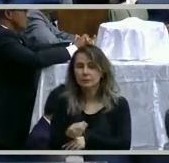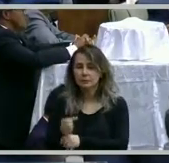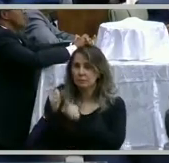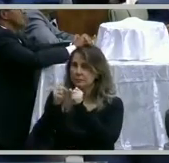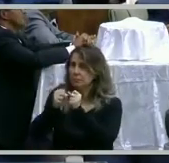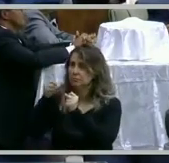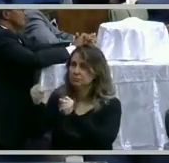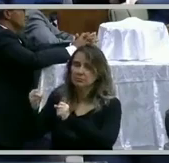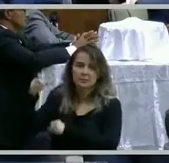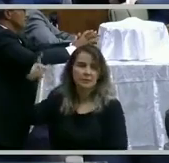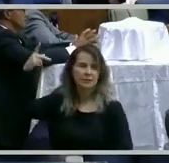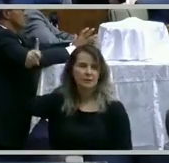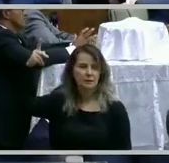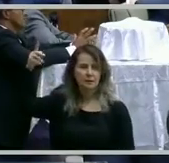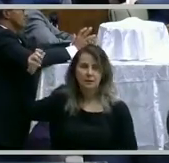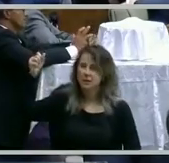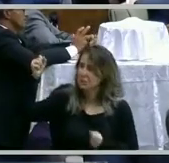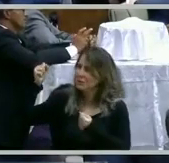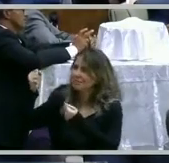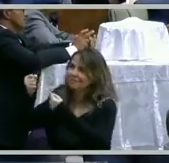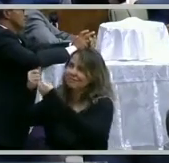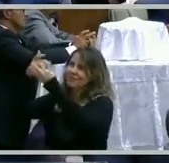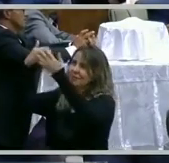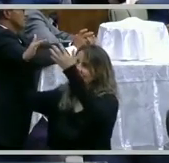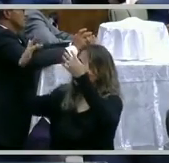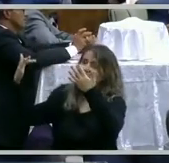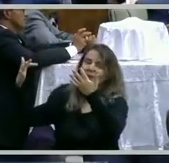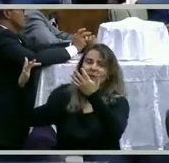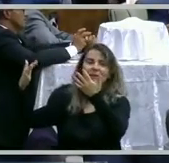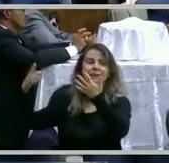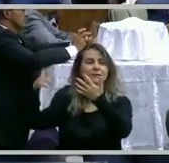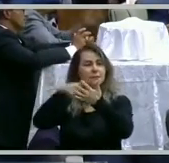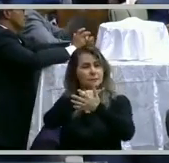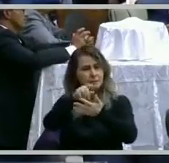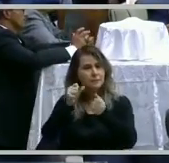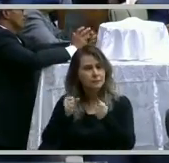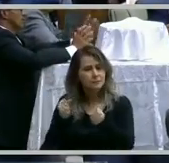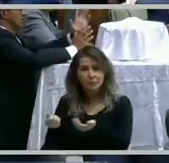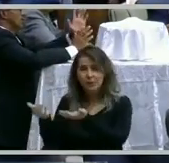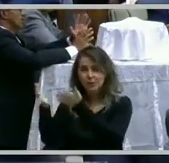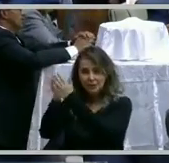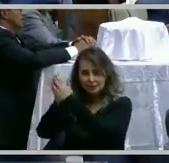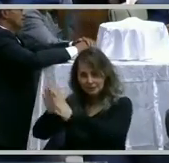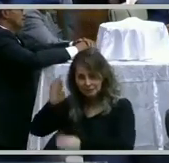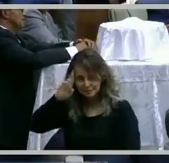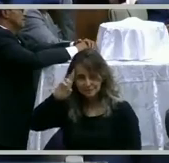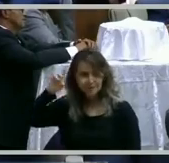ele, glória a ele, no templo, quantos podem adorar o Senhor?